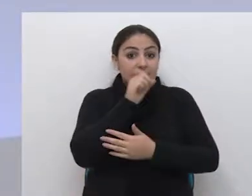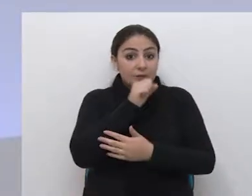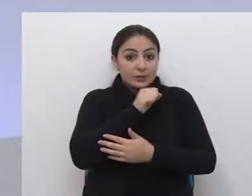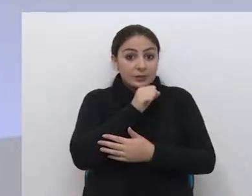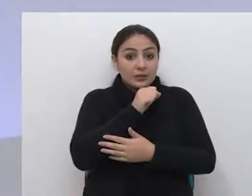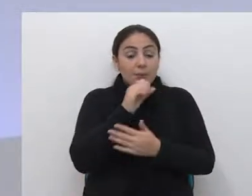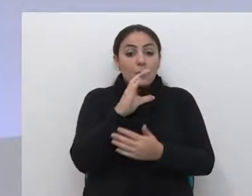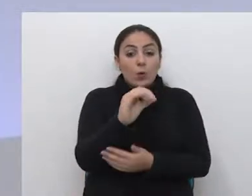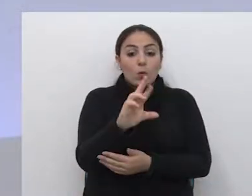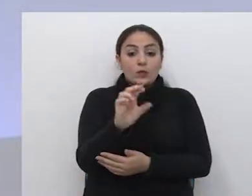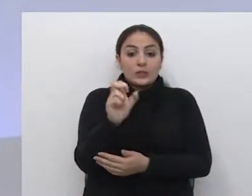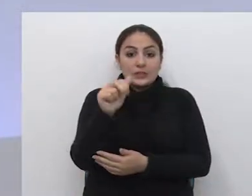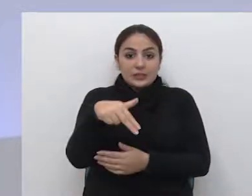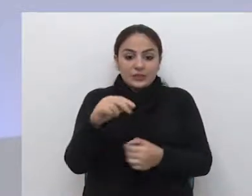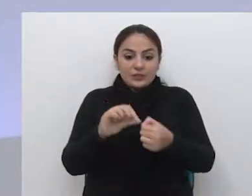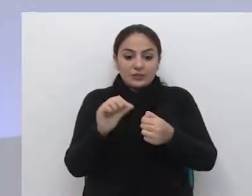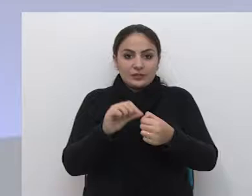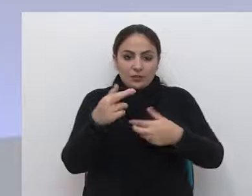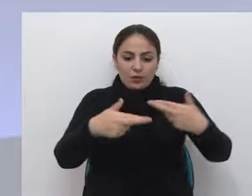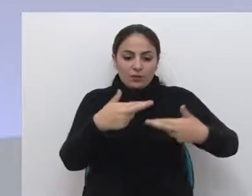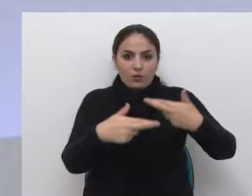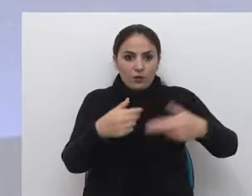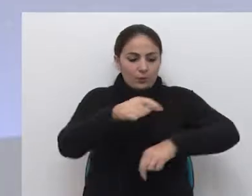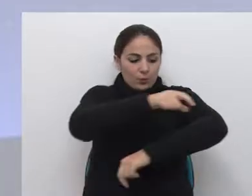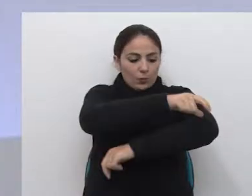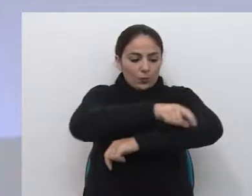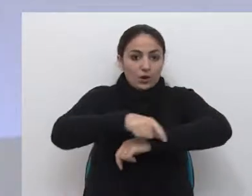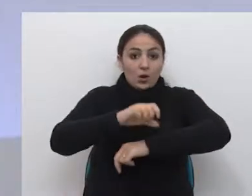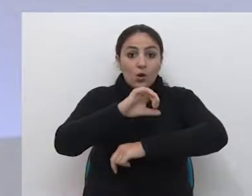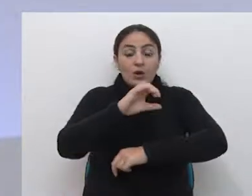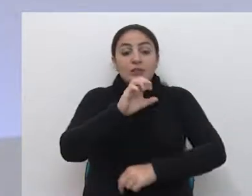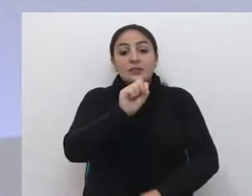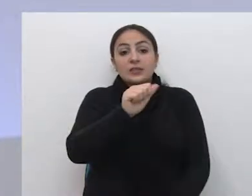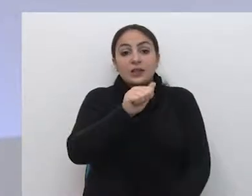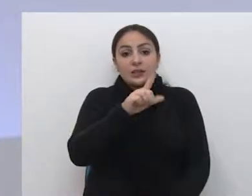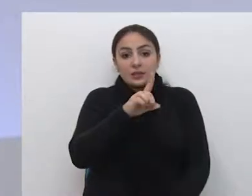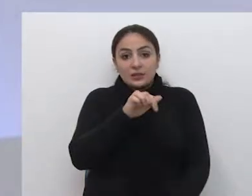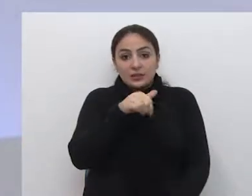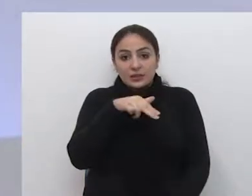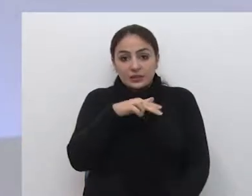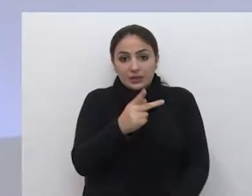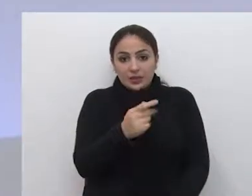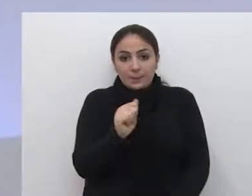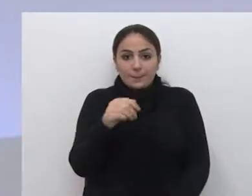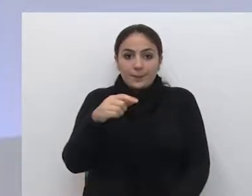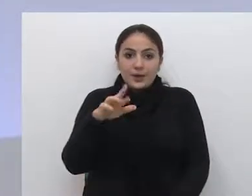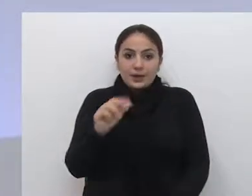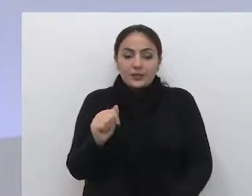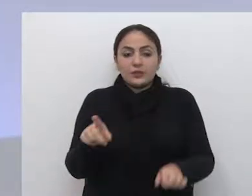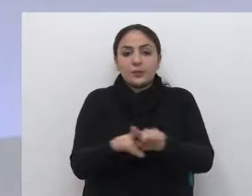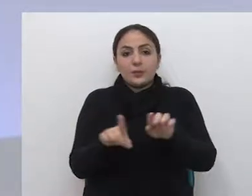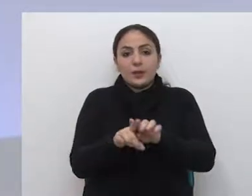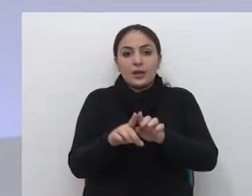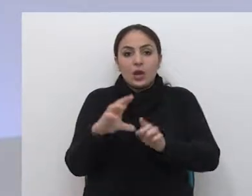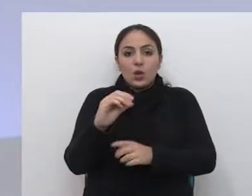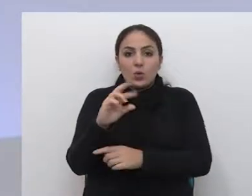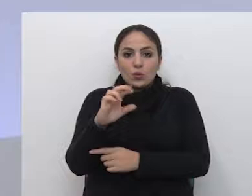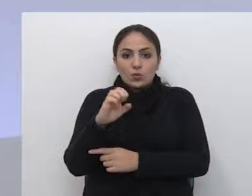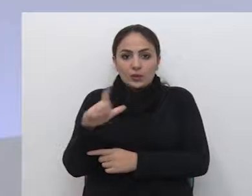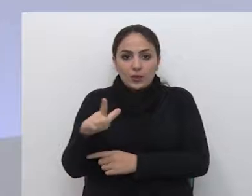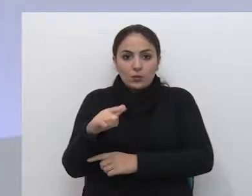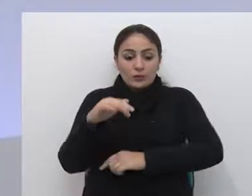de distribuição de água da Corsan está sendo substituída entre as ruas Saldanha Marinho e Coronel Camisão, no